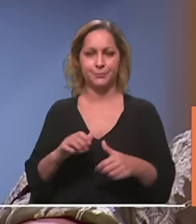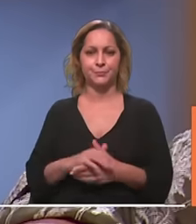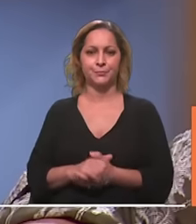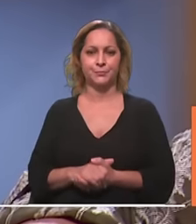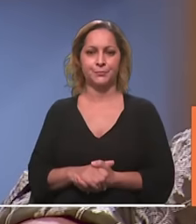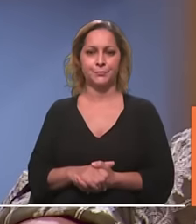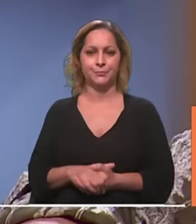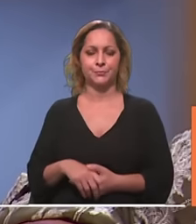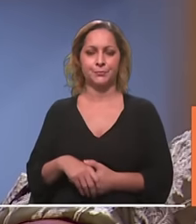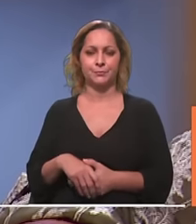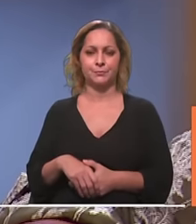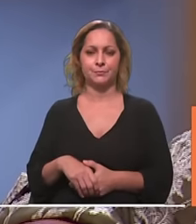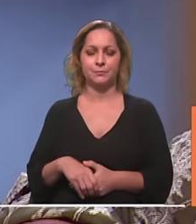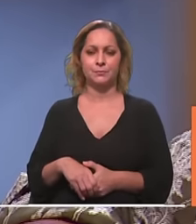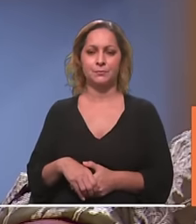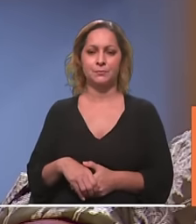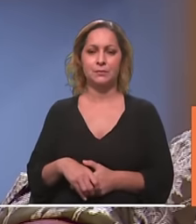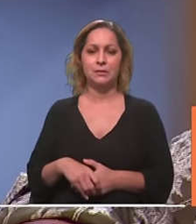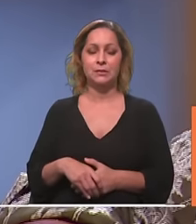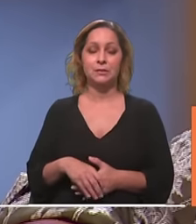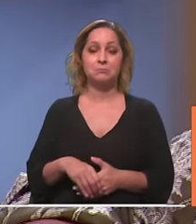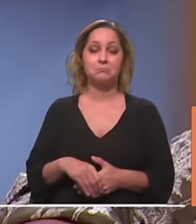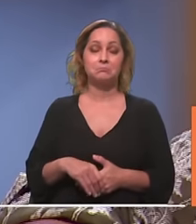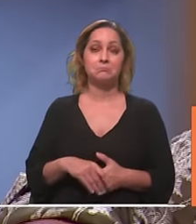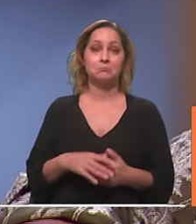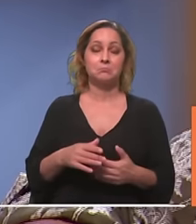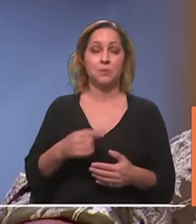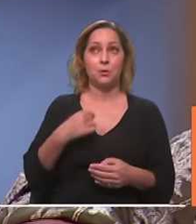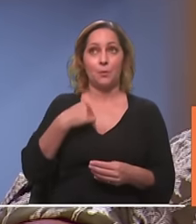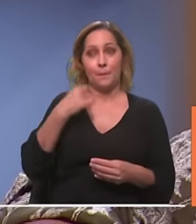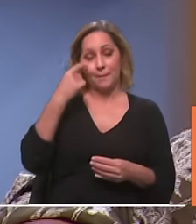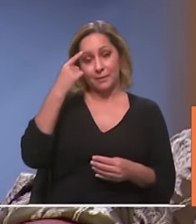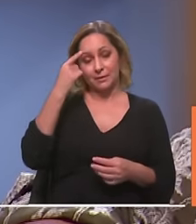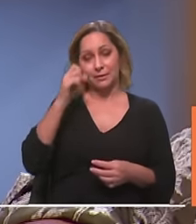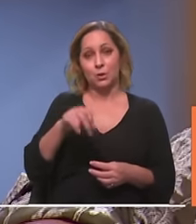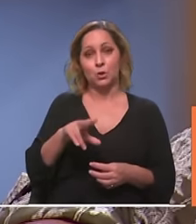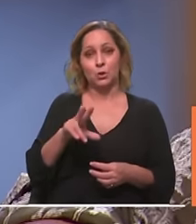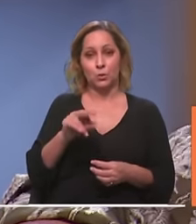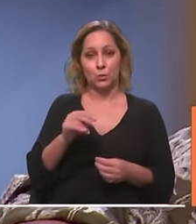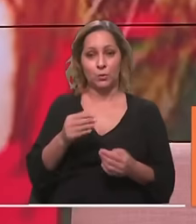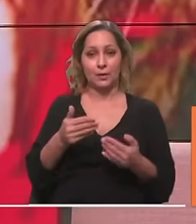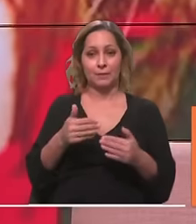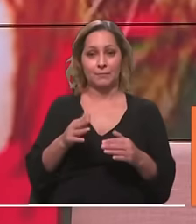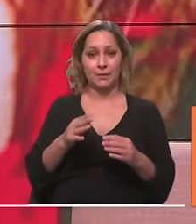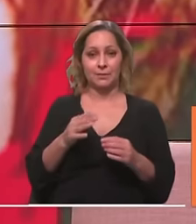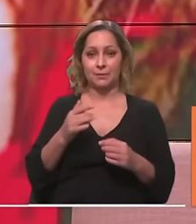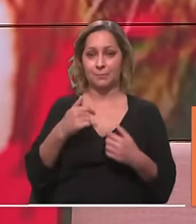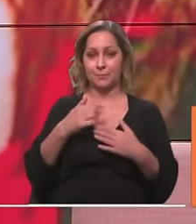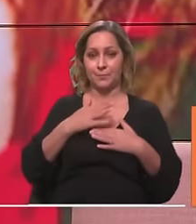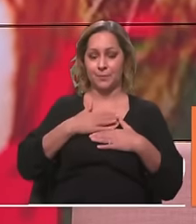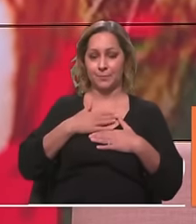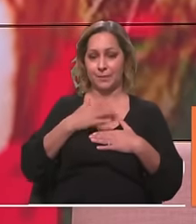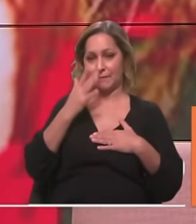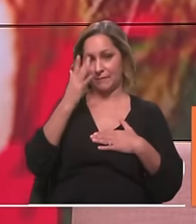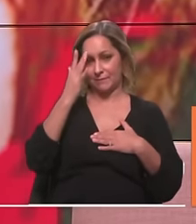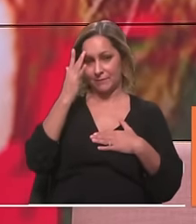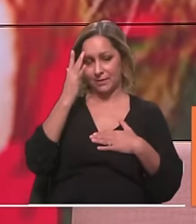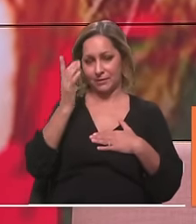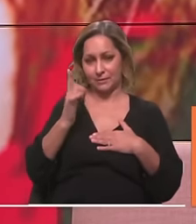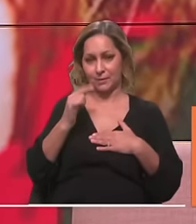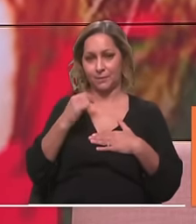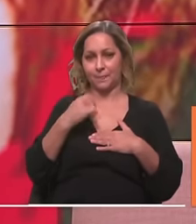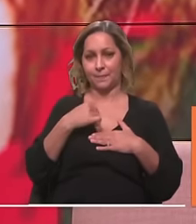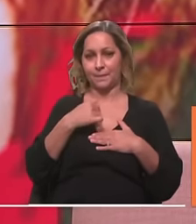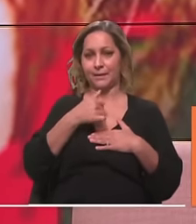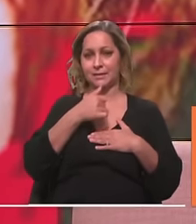H porque se calhar também eu nunca pensei nisto mas não foi fácil para mim ter que tomar a decisão de